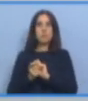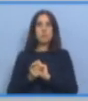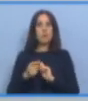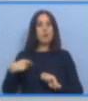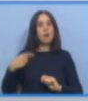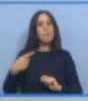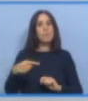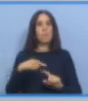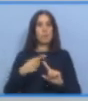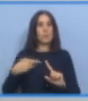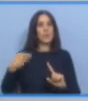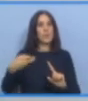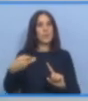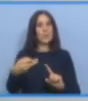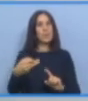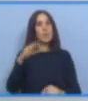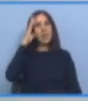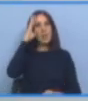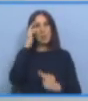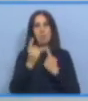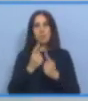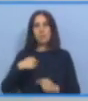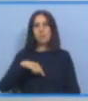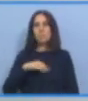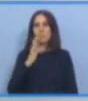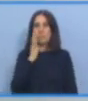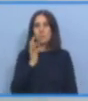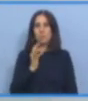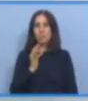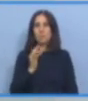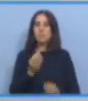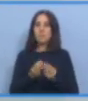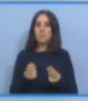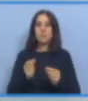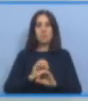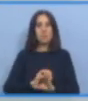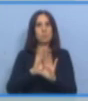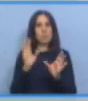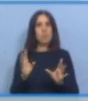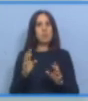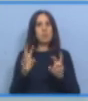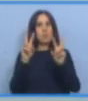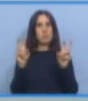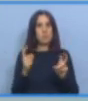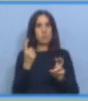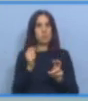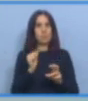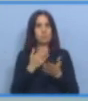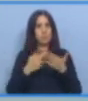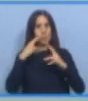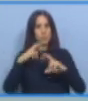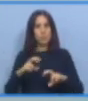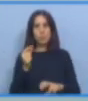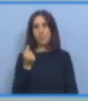cada dia, a cada ano. Portanto, são alguns mitos que procuramos desfazer, desmontar num dos capítulos do estudo